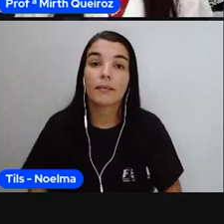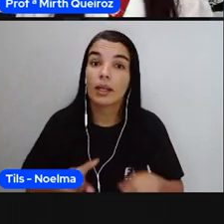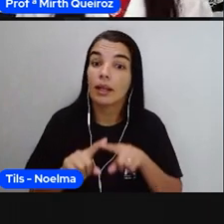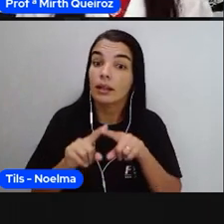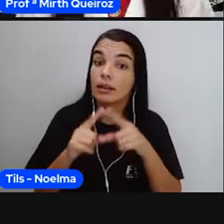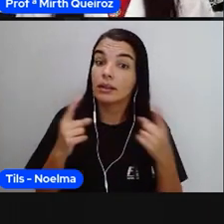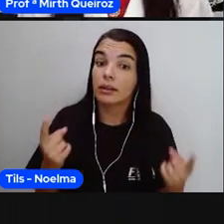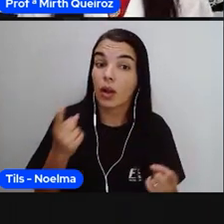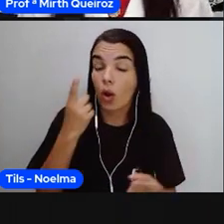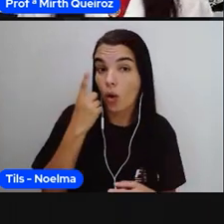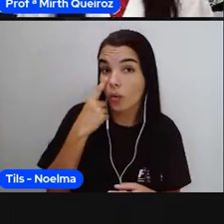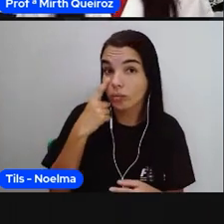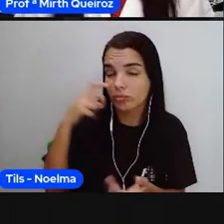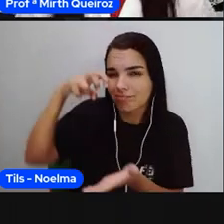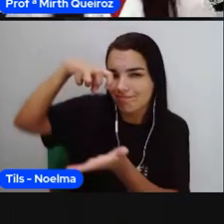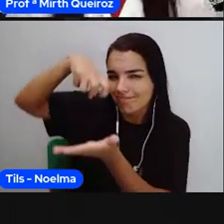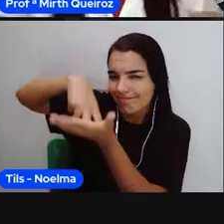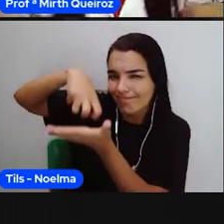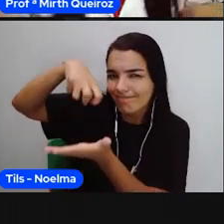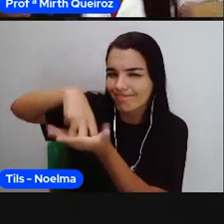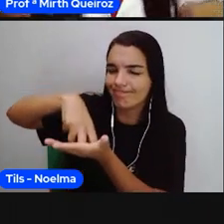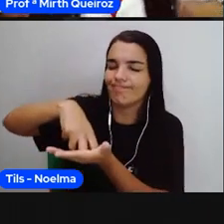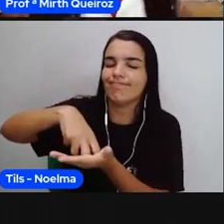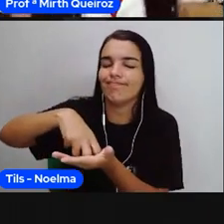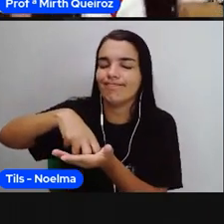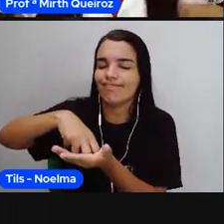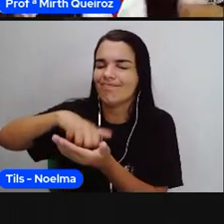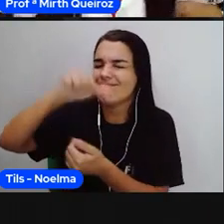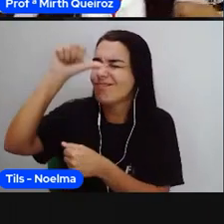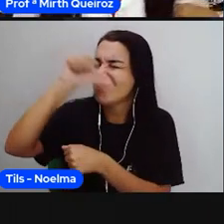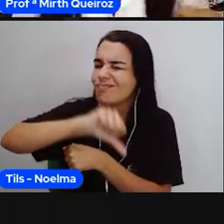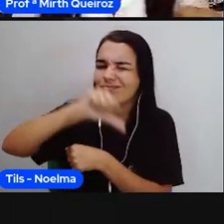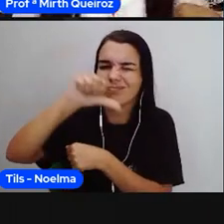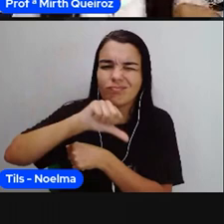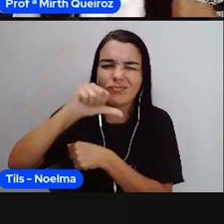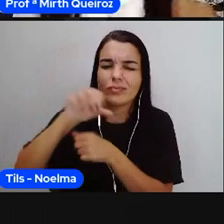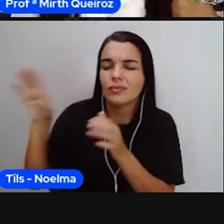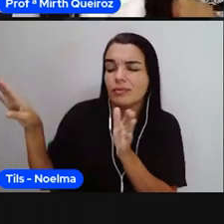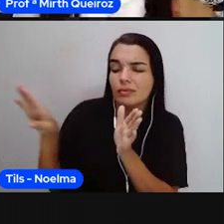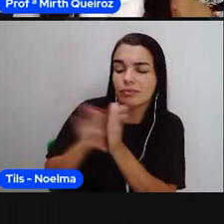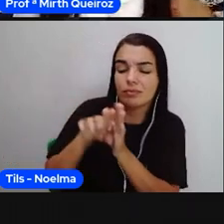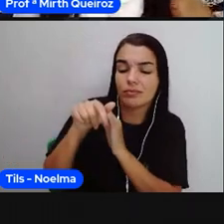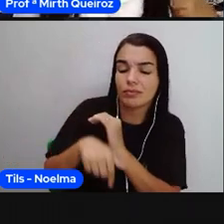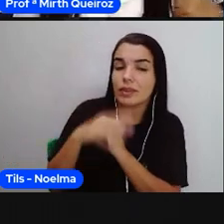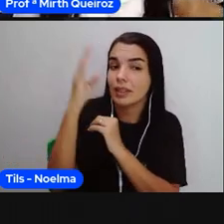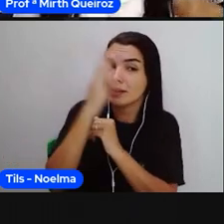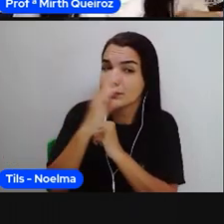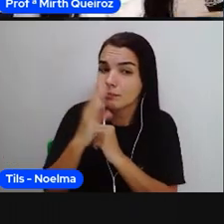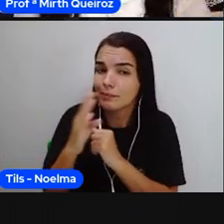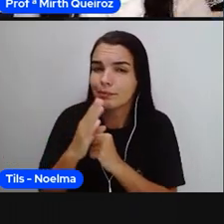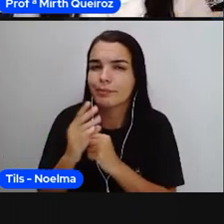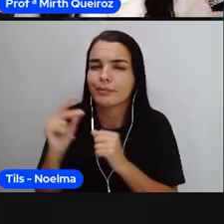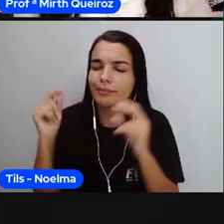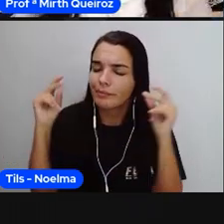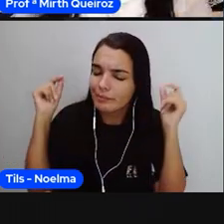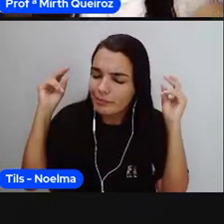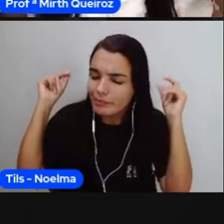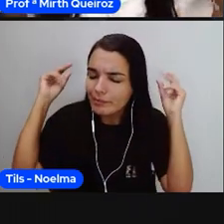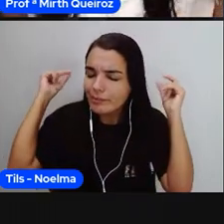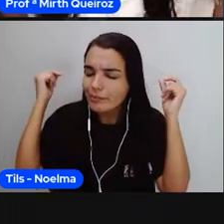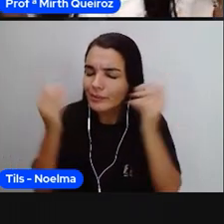E aí a gente vem falando sobre o castigo, que foi uma das coisas que chegou ao Brasil já na época